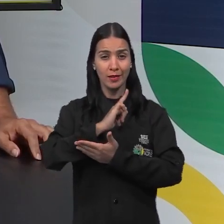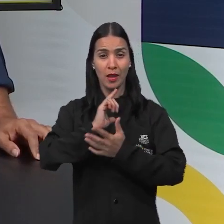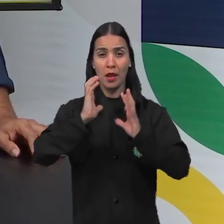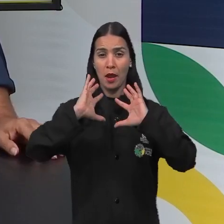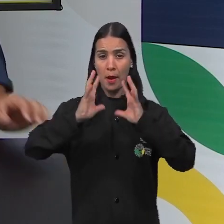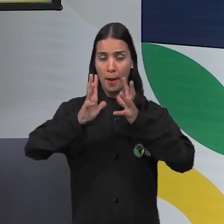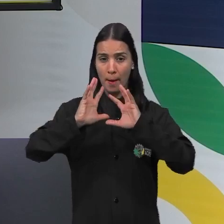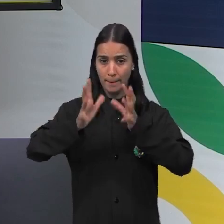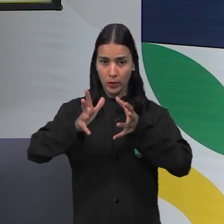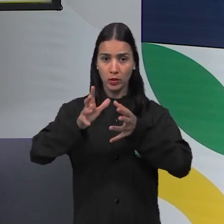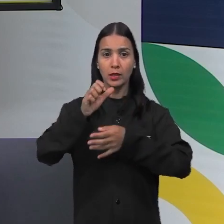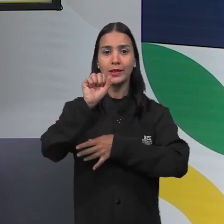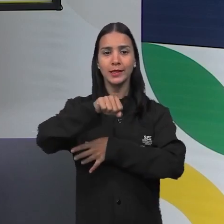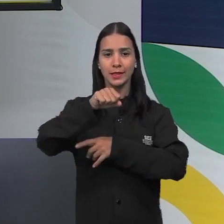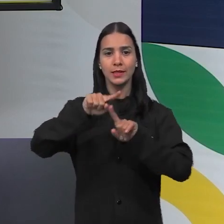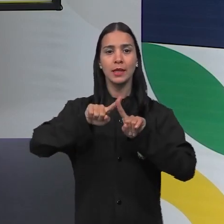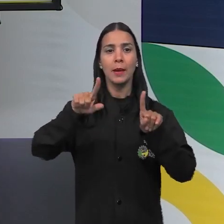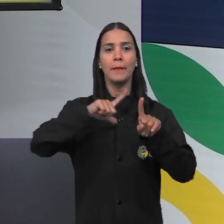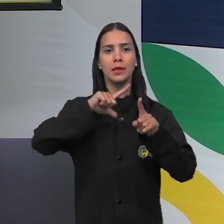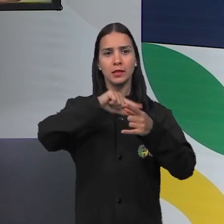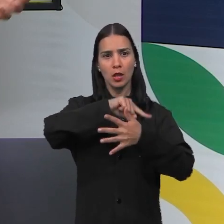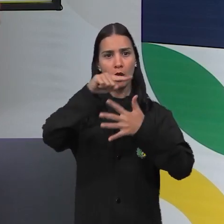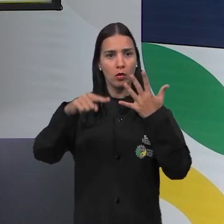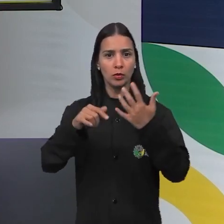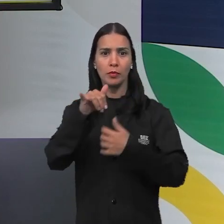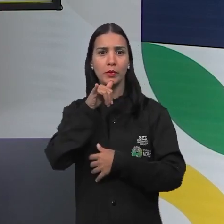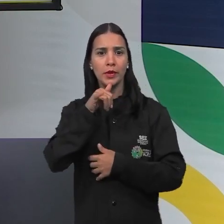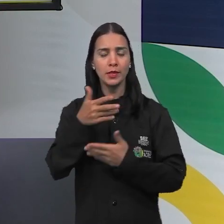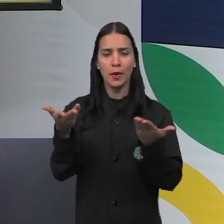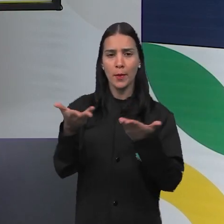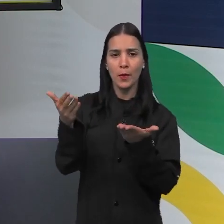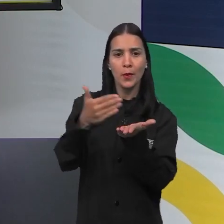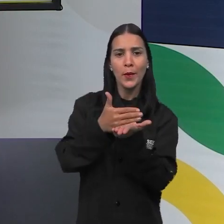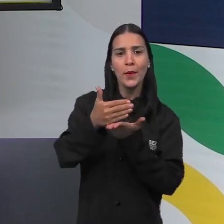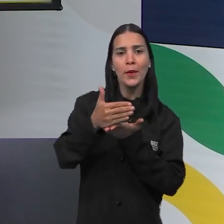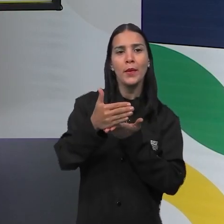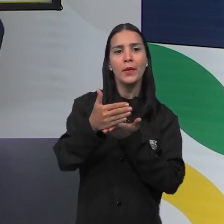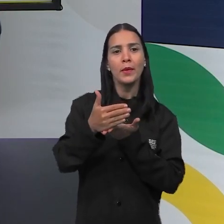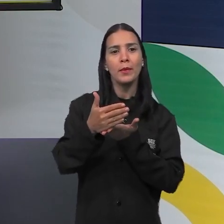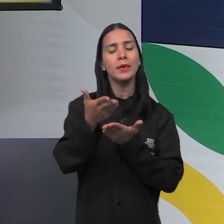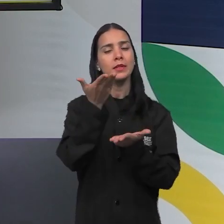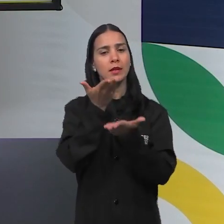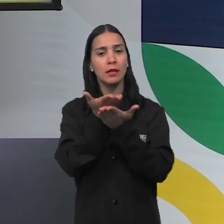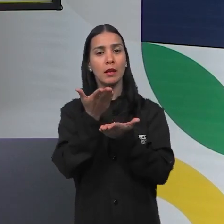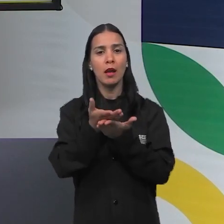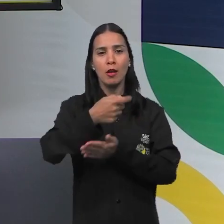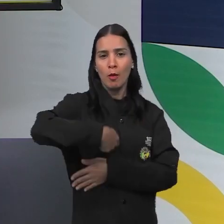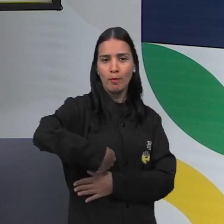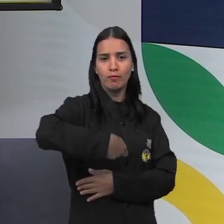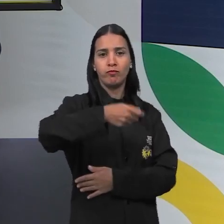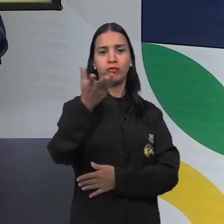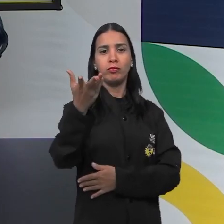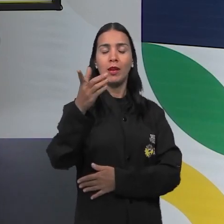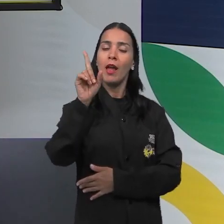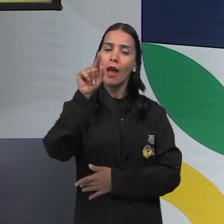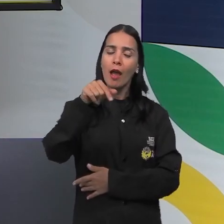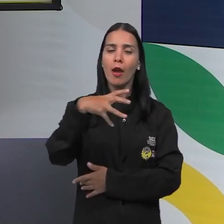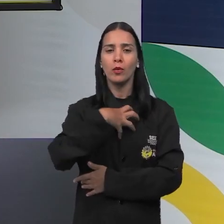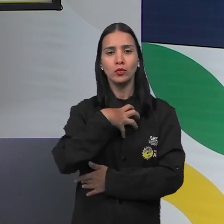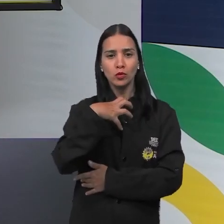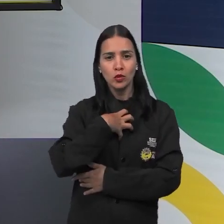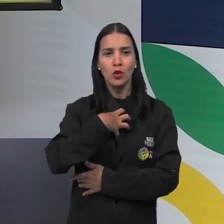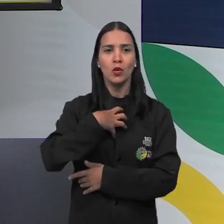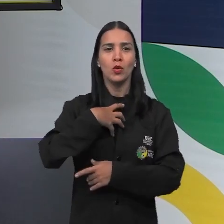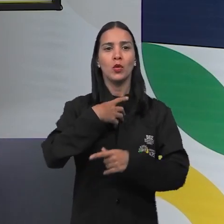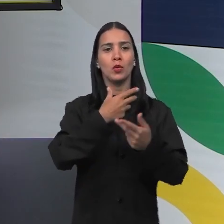bola. Por exemplo, aqui começamos a nossa aula com o lançamento de frisbee, porque é um tipo de modalidade em que você pega o objeto e vai avançando ali dentro